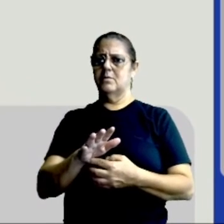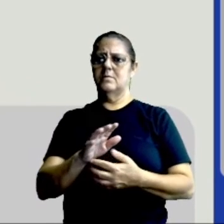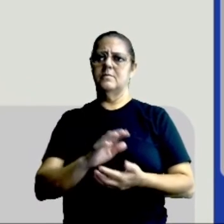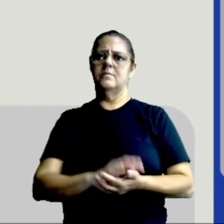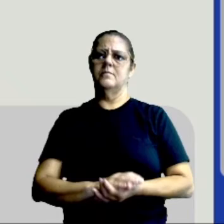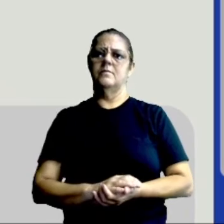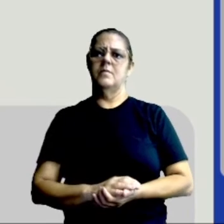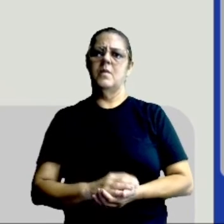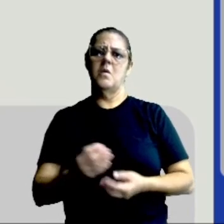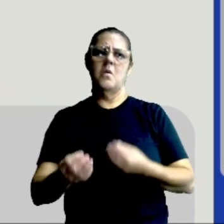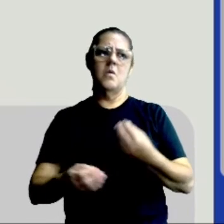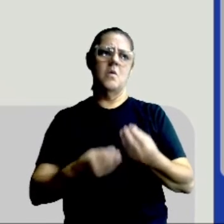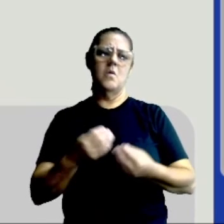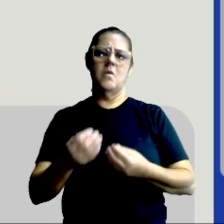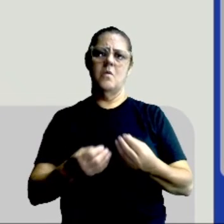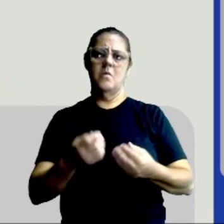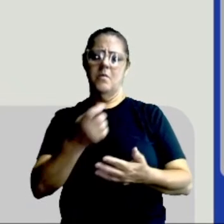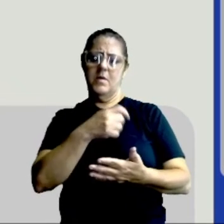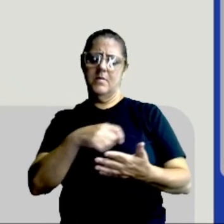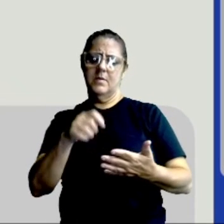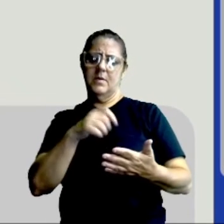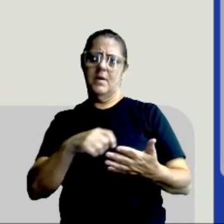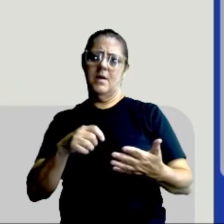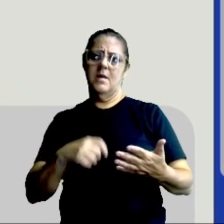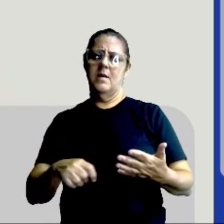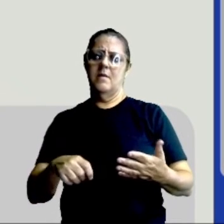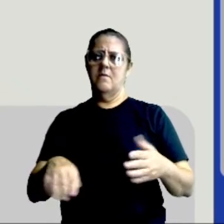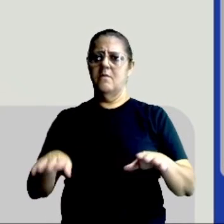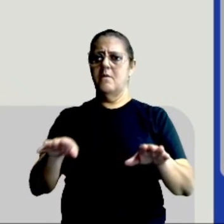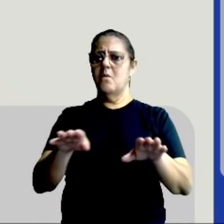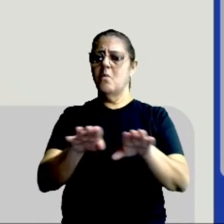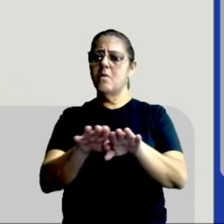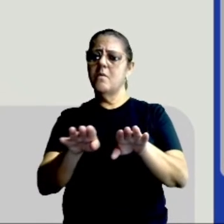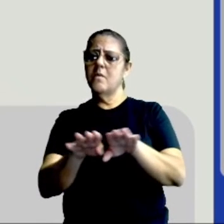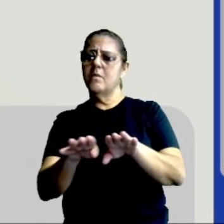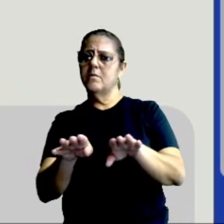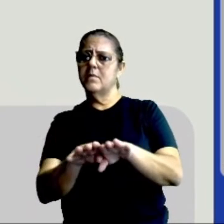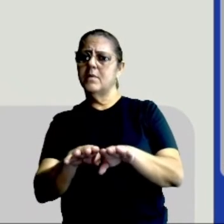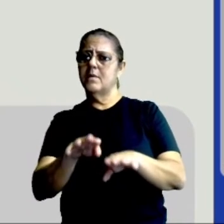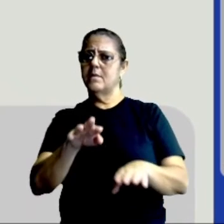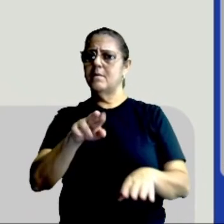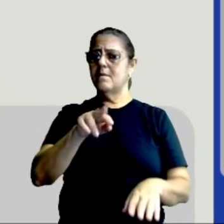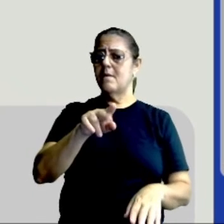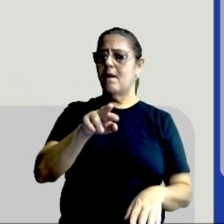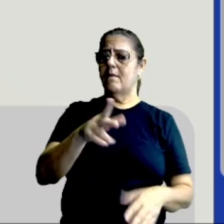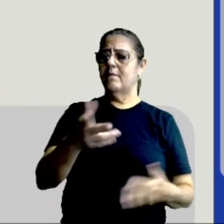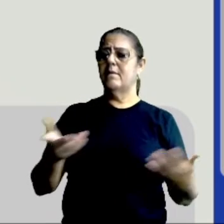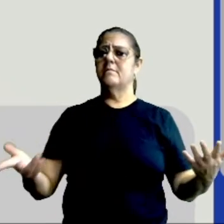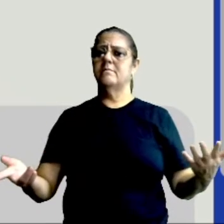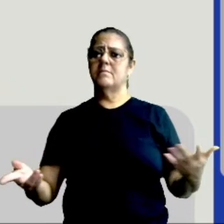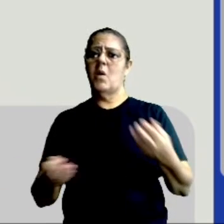situação, tá? Como é que a gente escreveria uma igualdade? Aqui não tem igualdade de pesos?